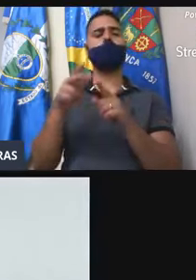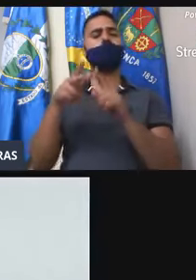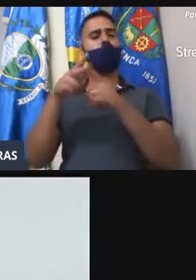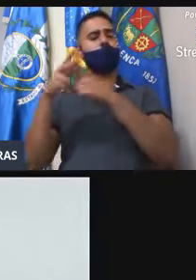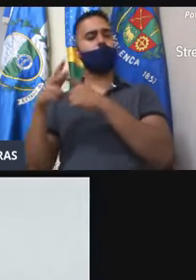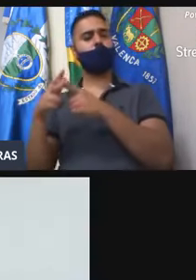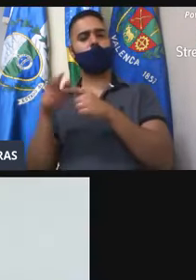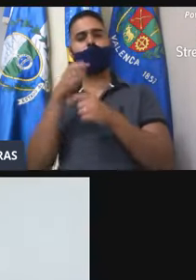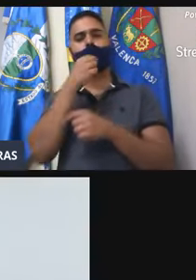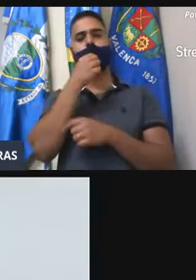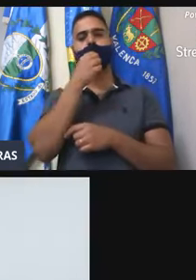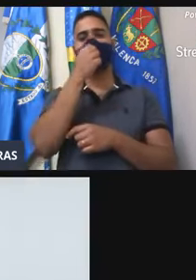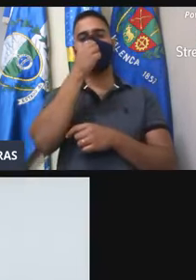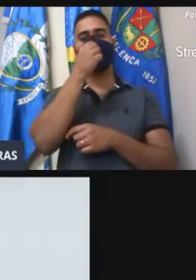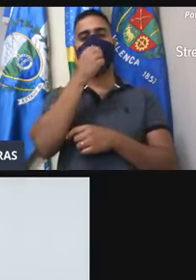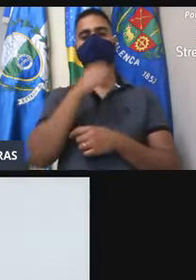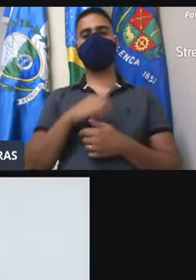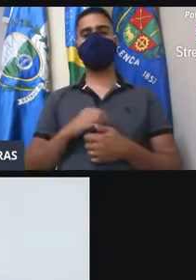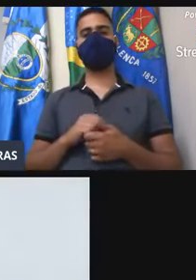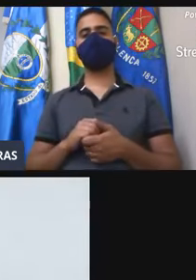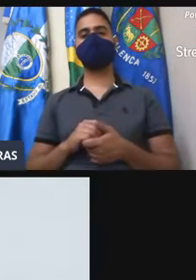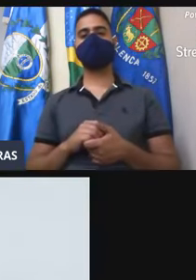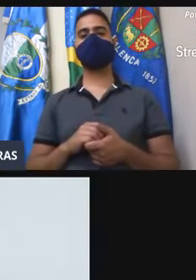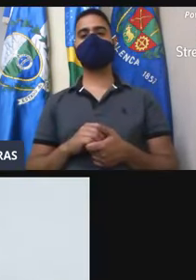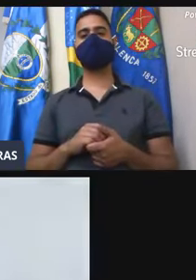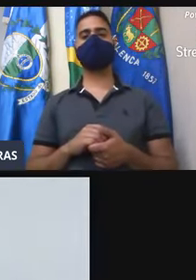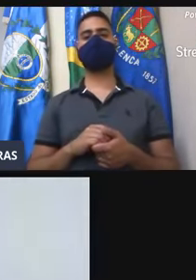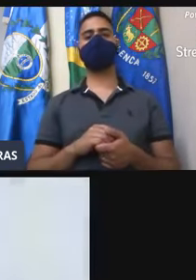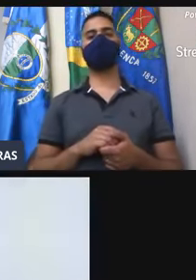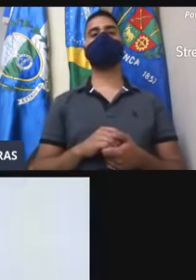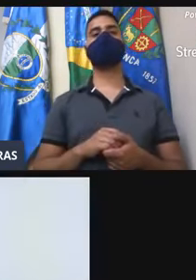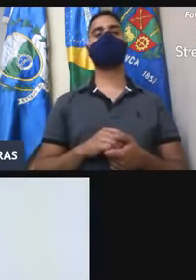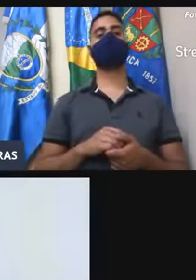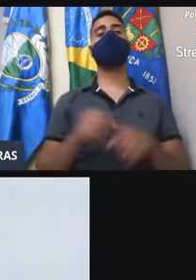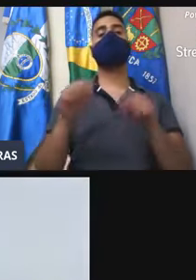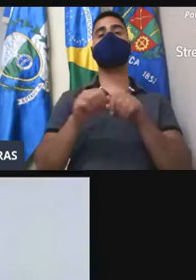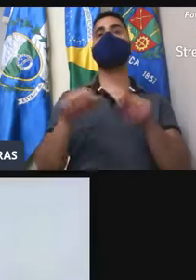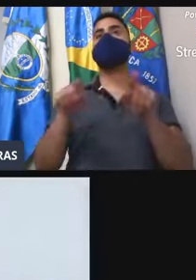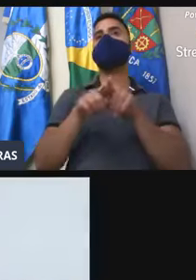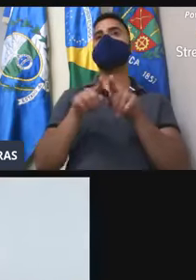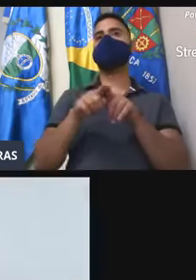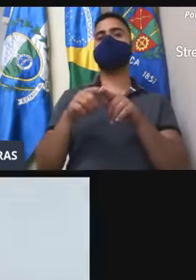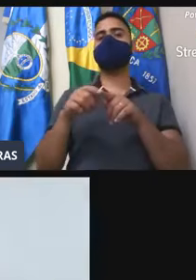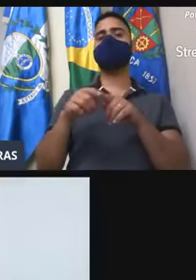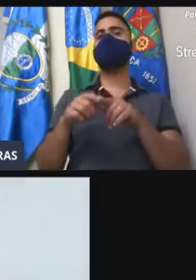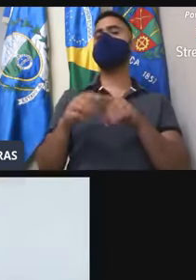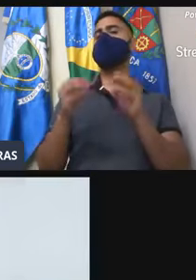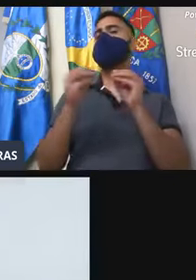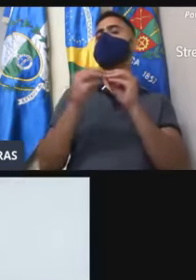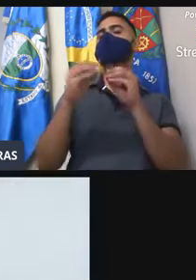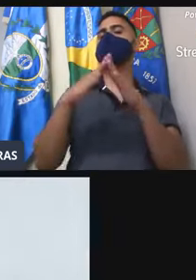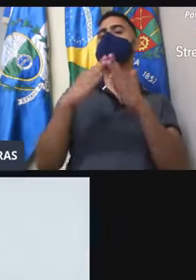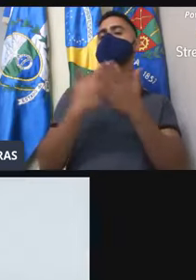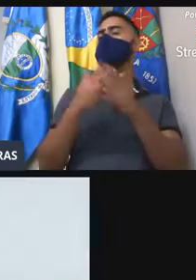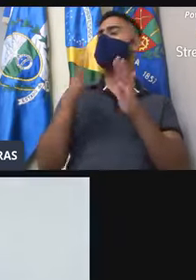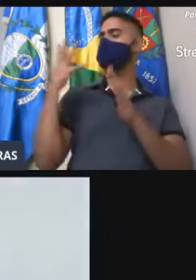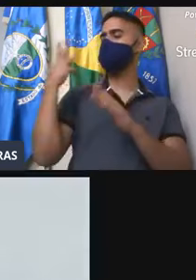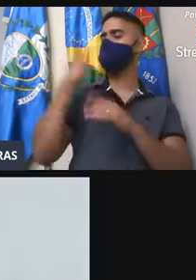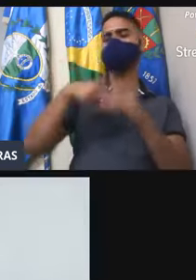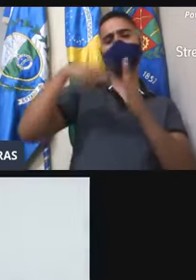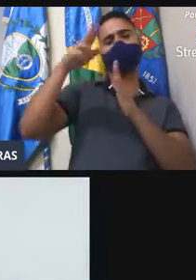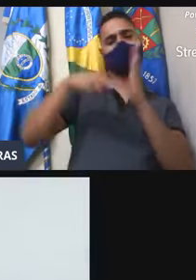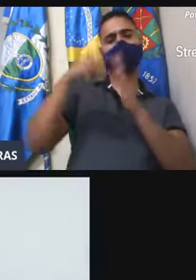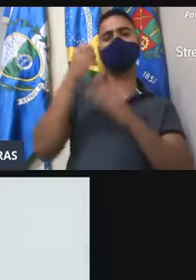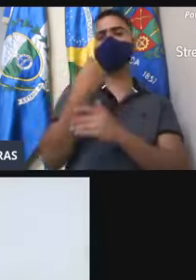lá de segurança na passarela que tem ali na Biquinha, ali perto da escola Daura. Está ficando bonito, bem